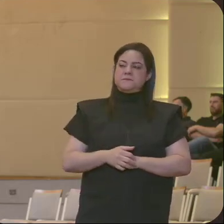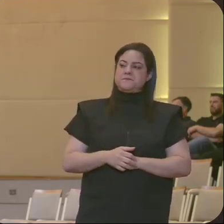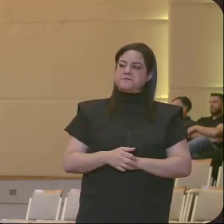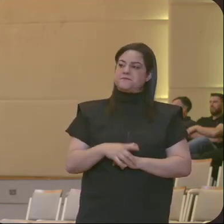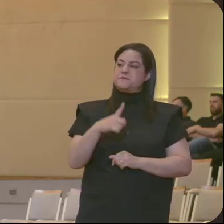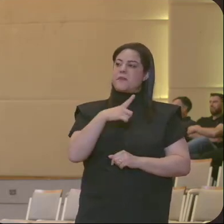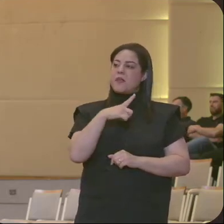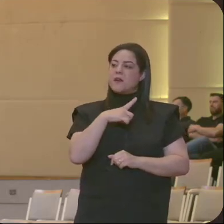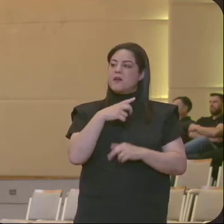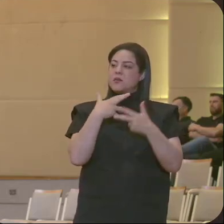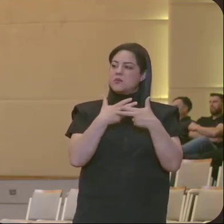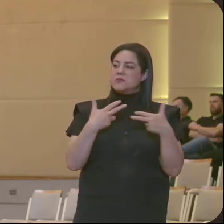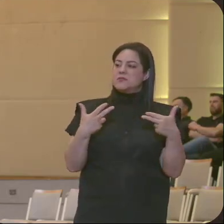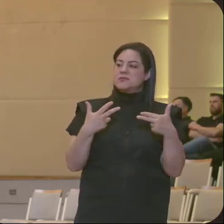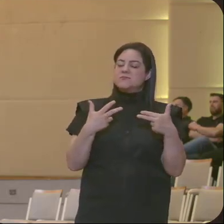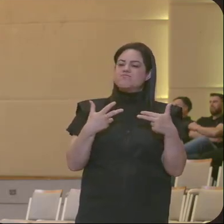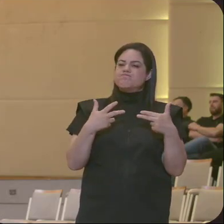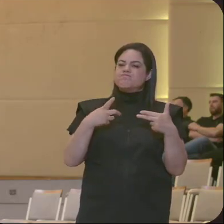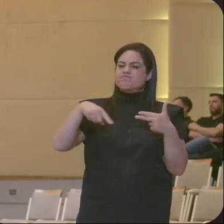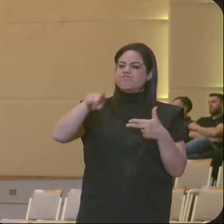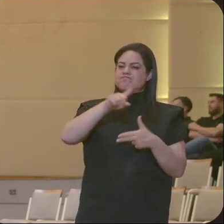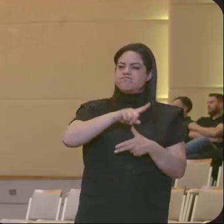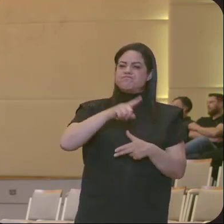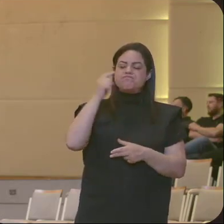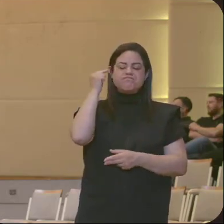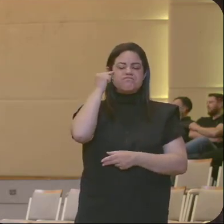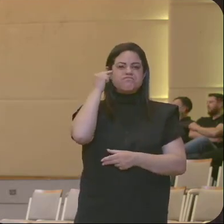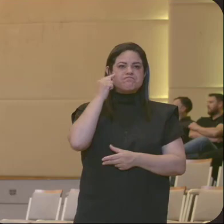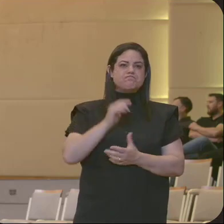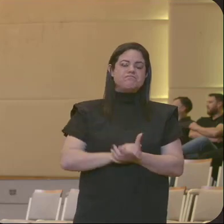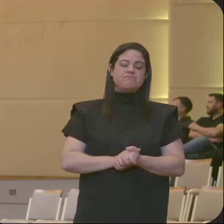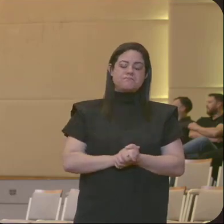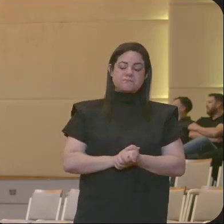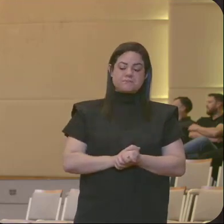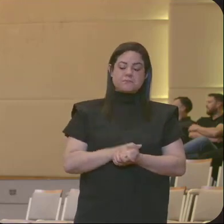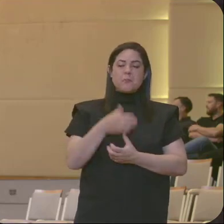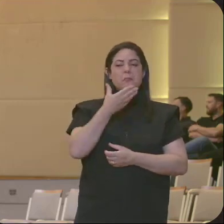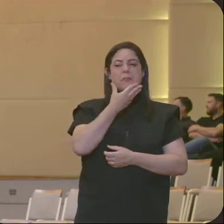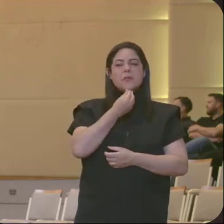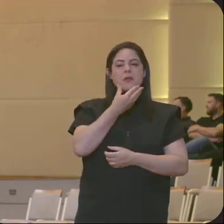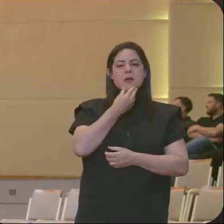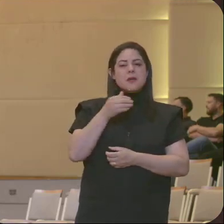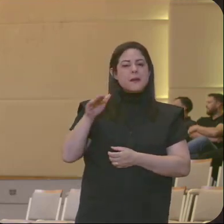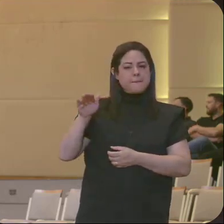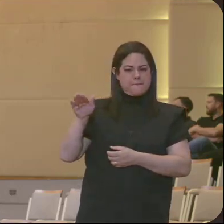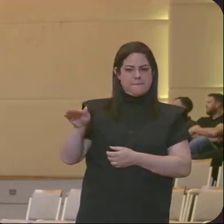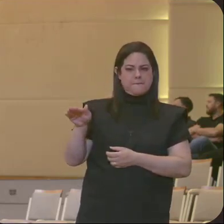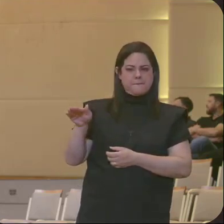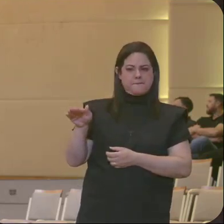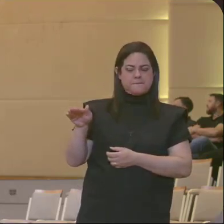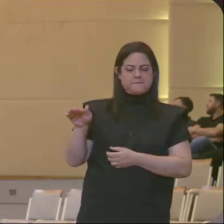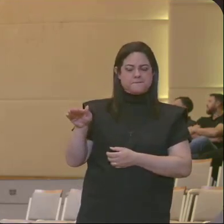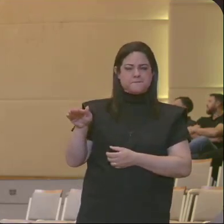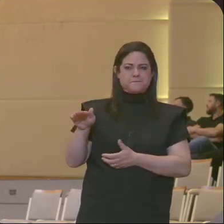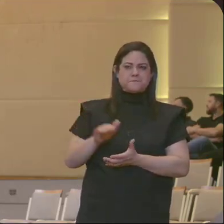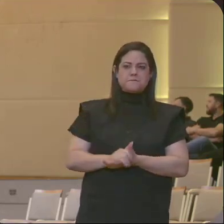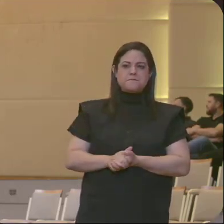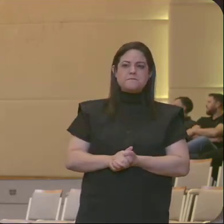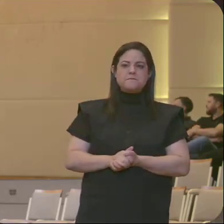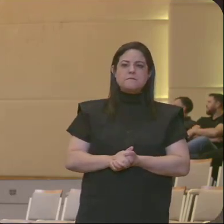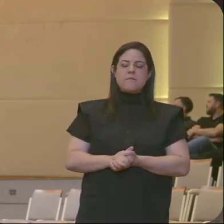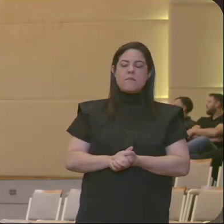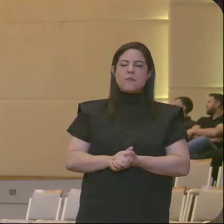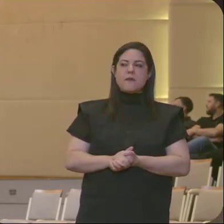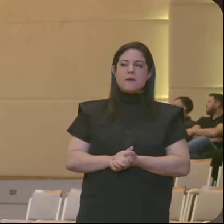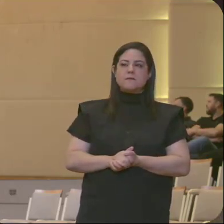justamente para trazer algo para o nosso coração. É um menininho que ele está no